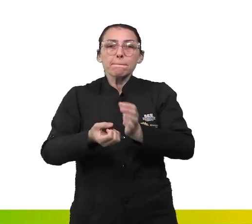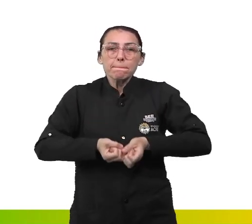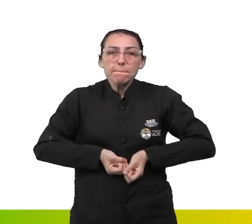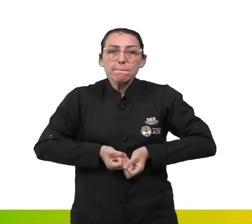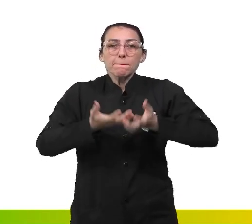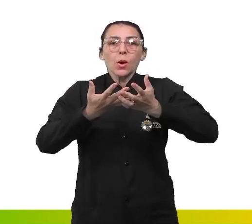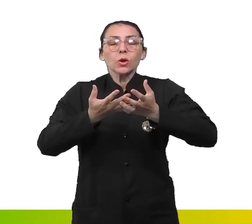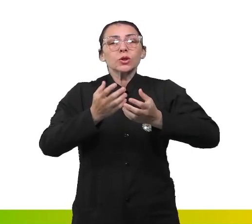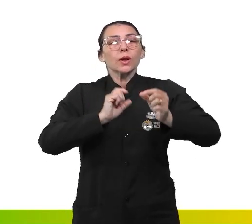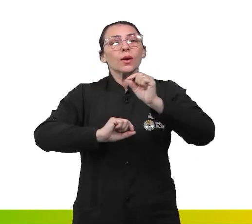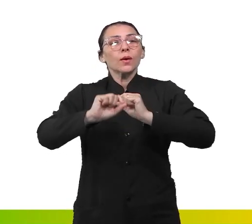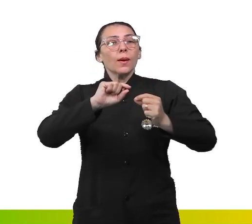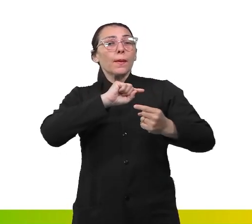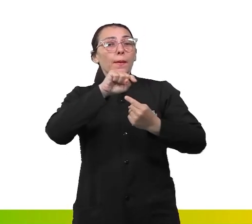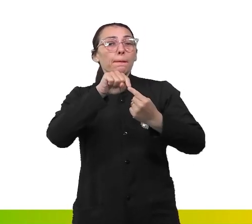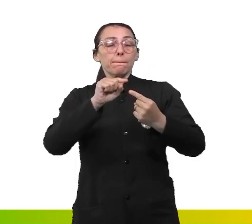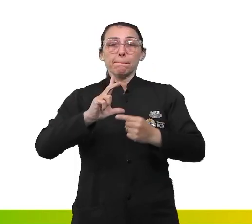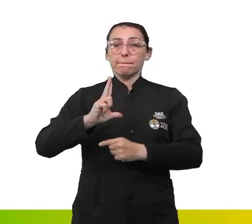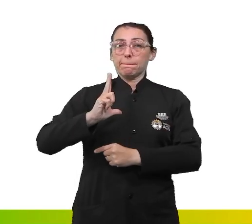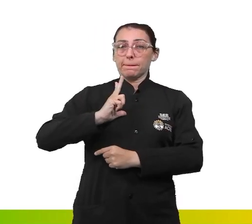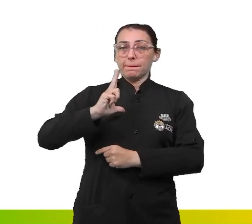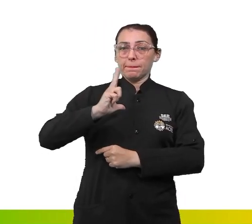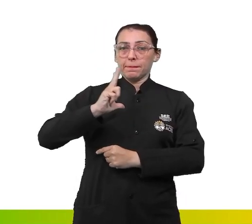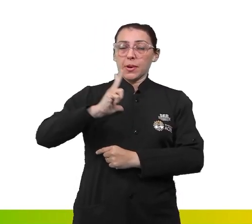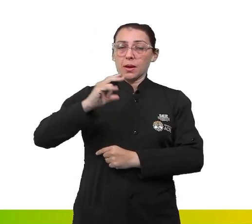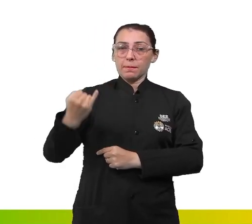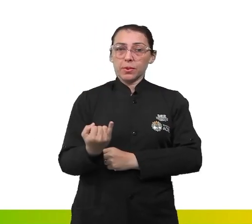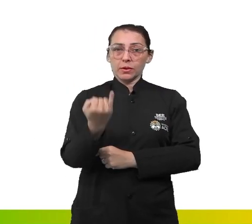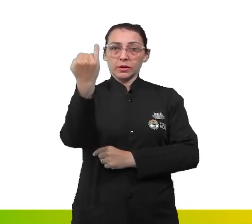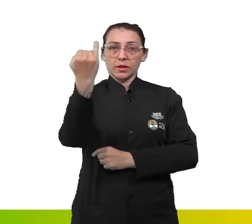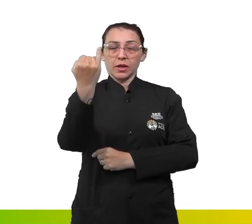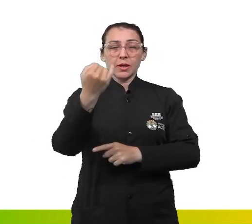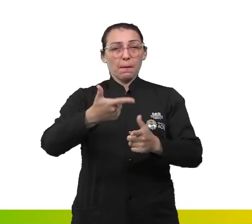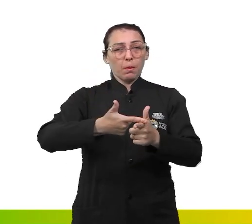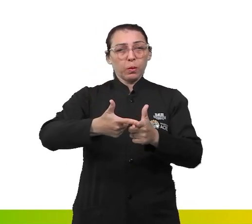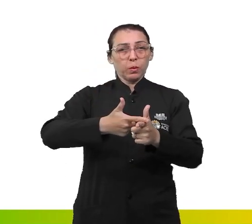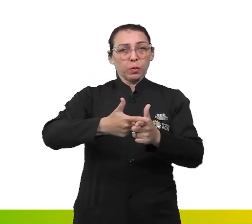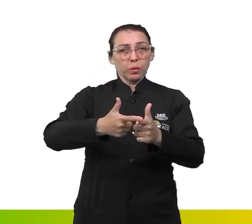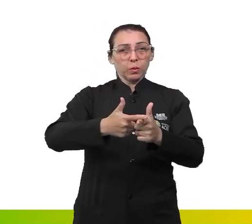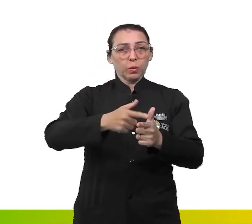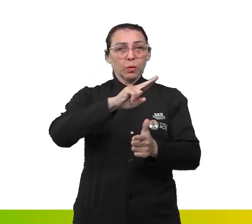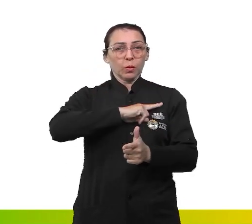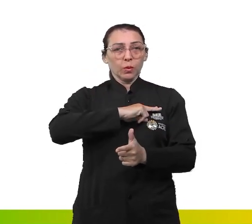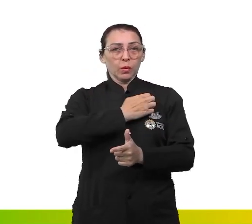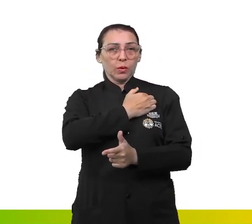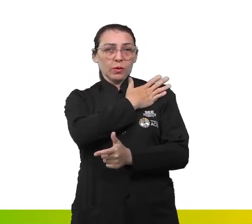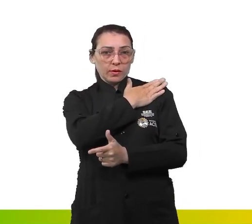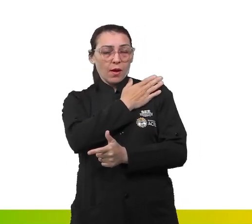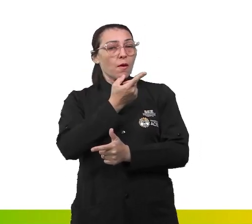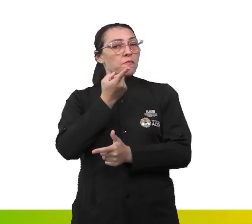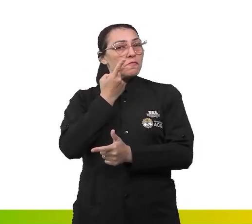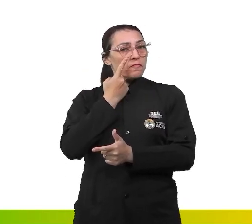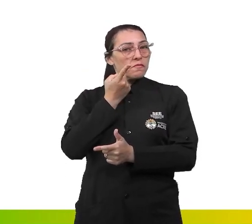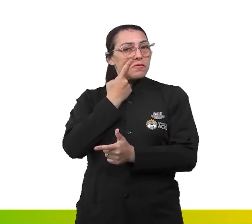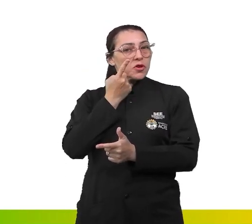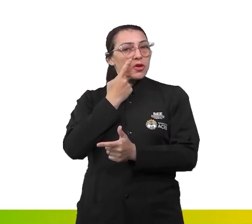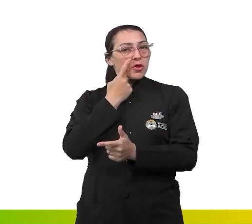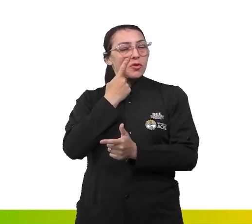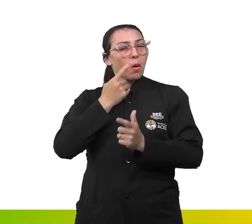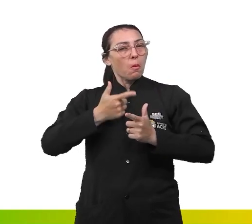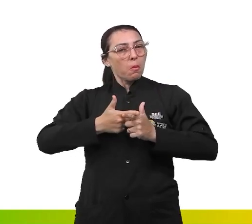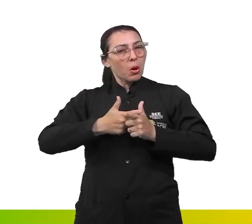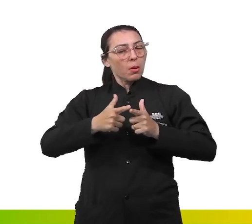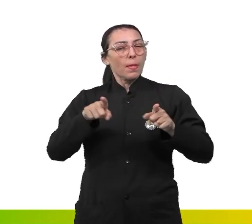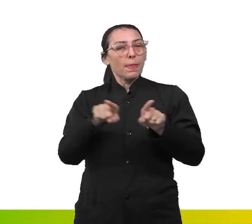expressam aspectos particularmente importantes da problemática racial, vista como dilema